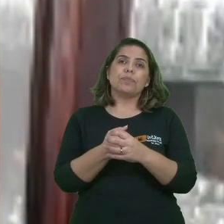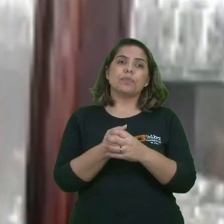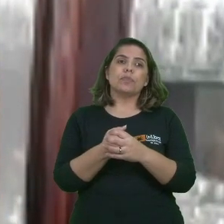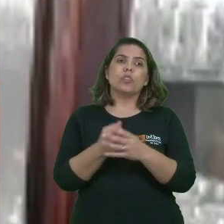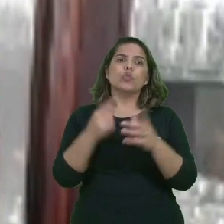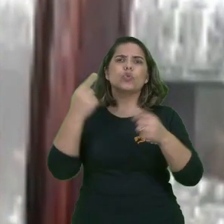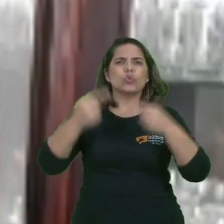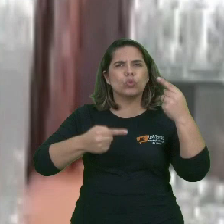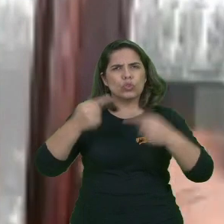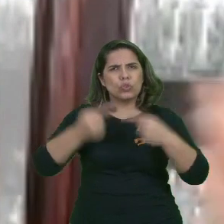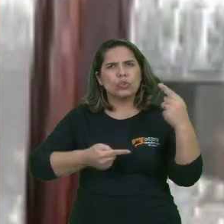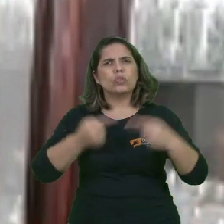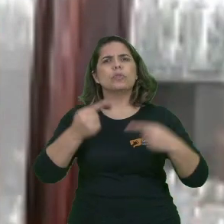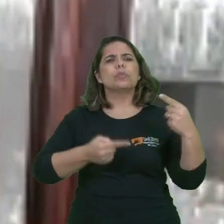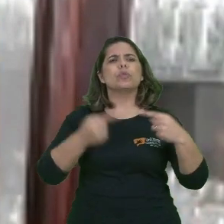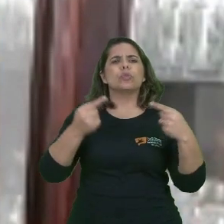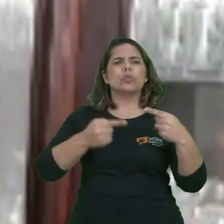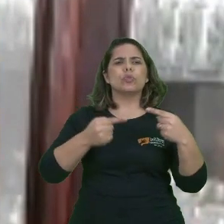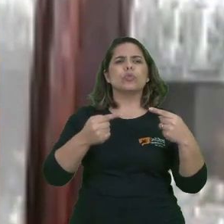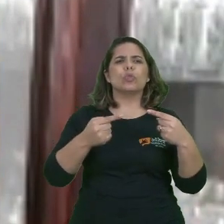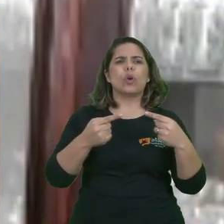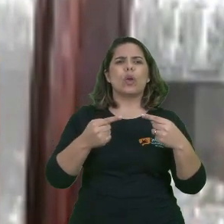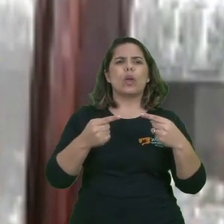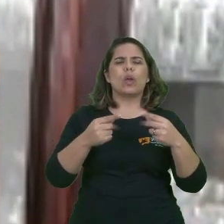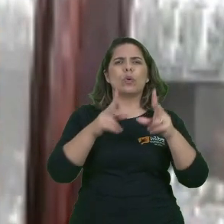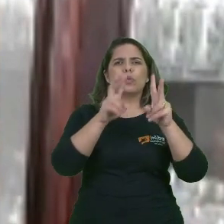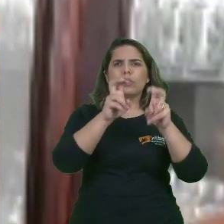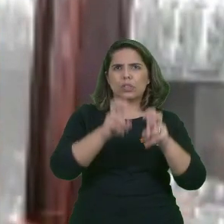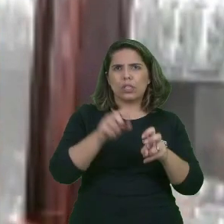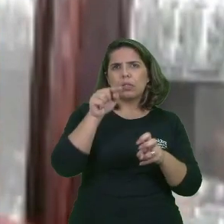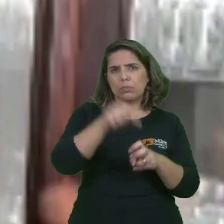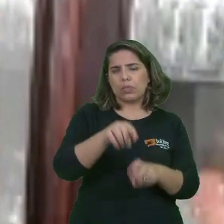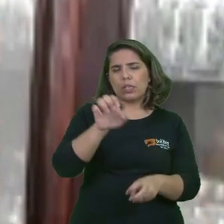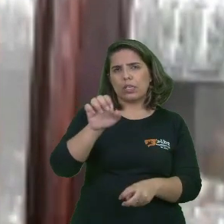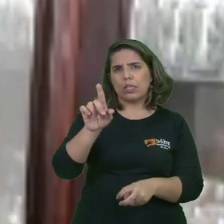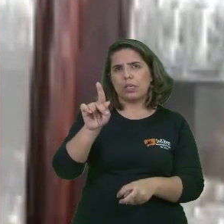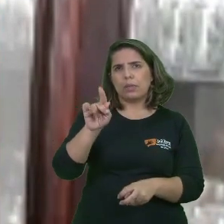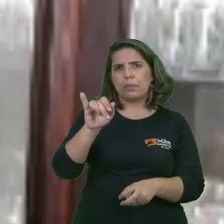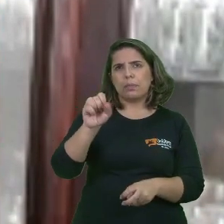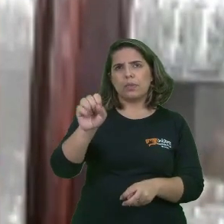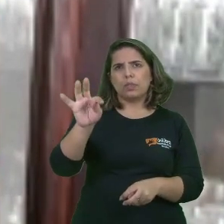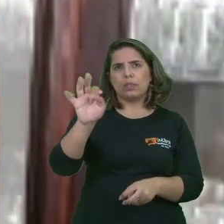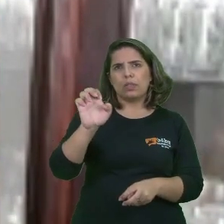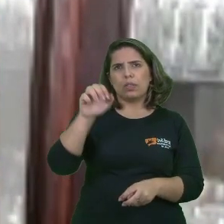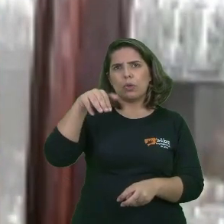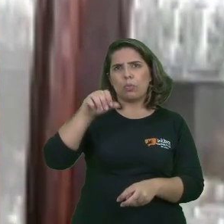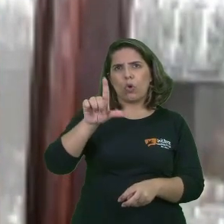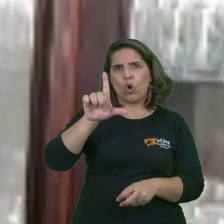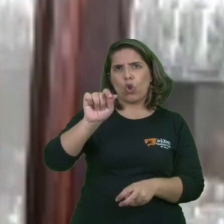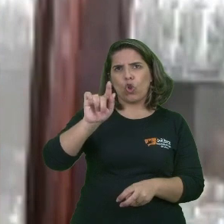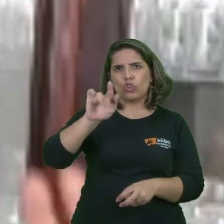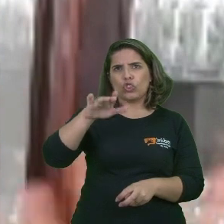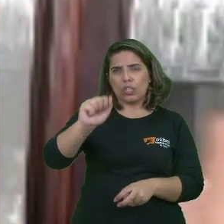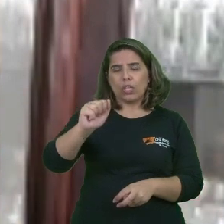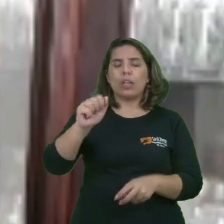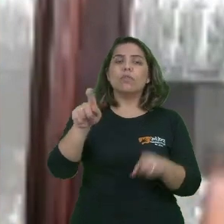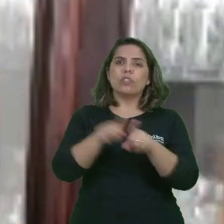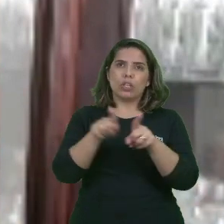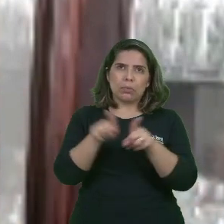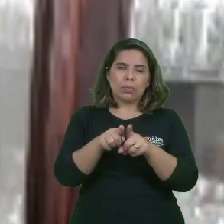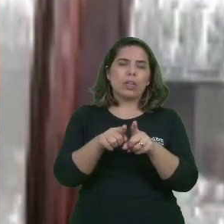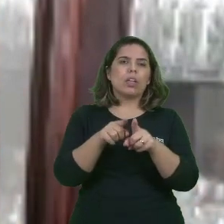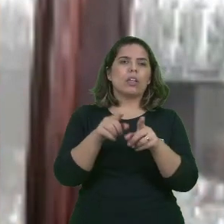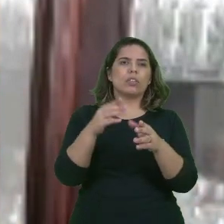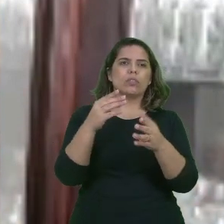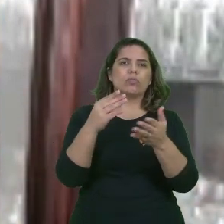não só discutimos qualquer abordagem O curso metodológico tem um